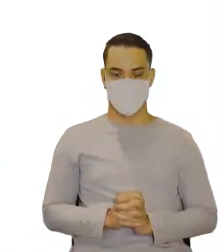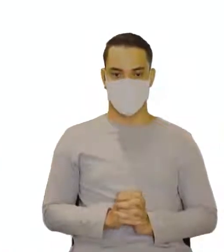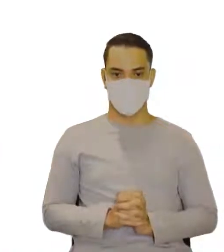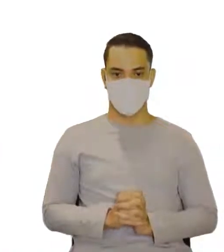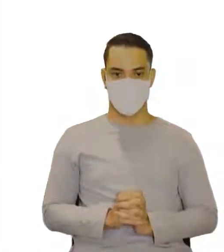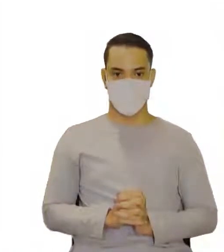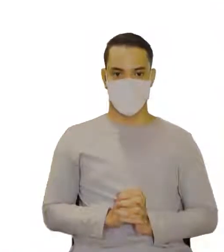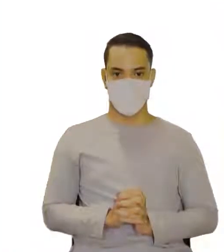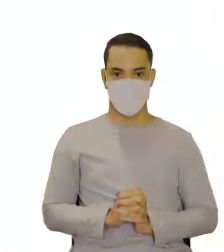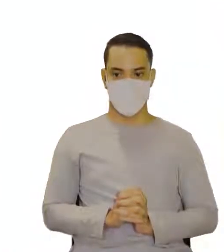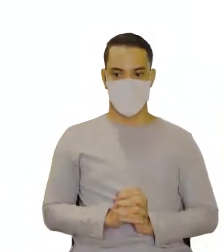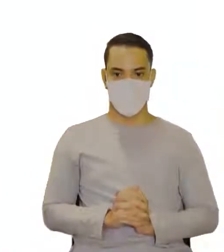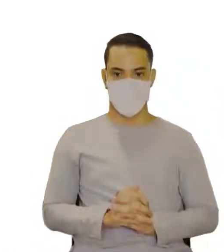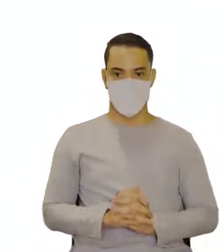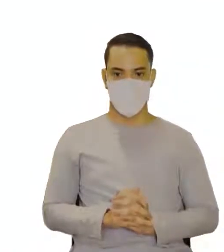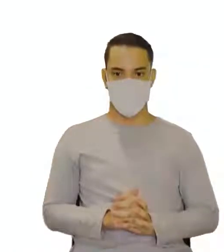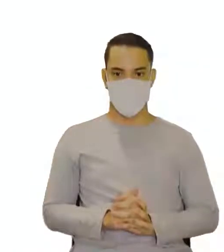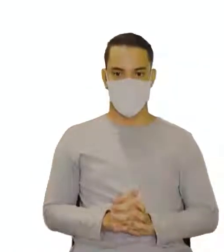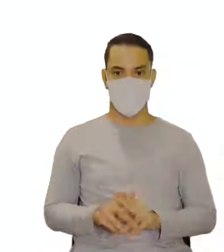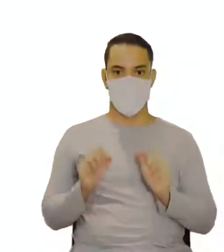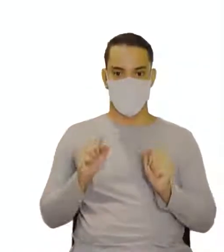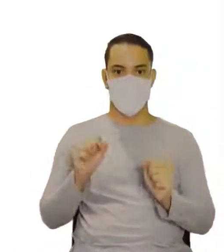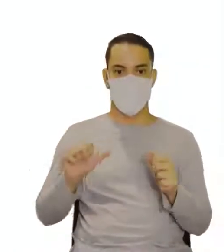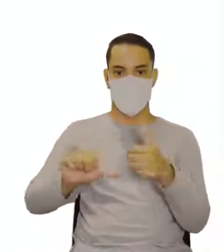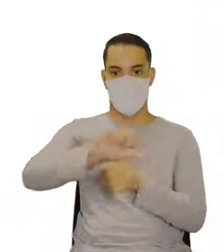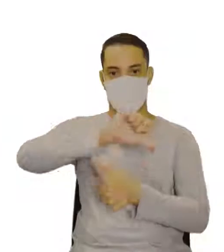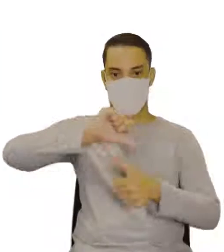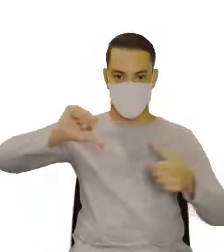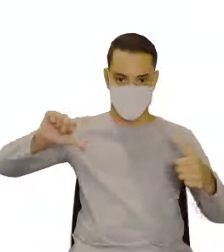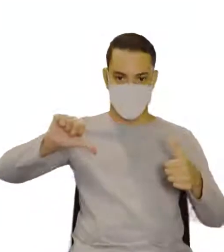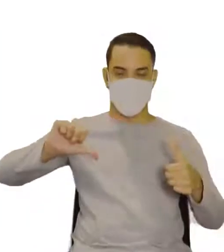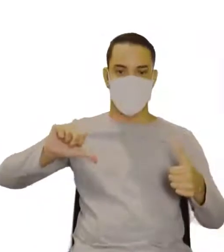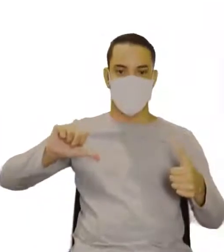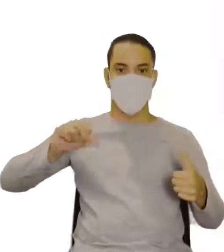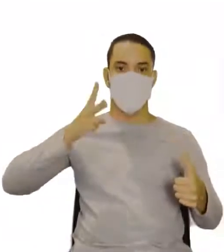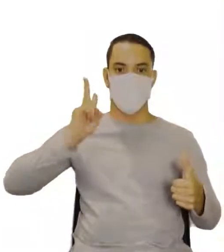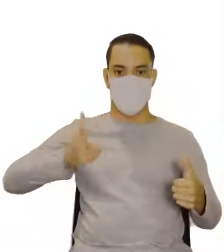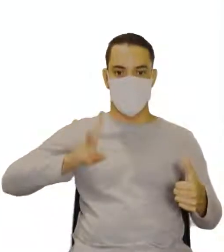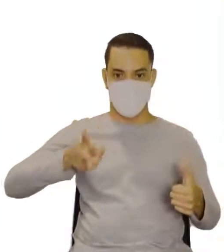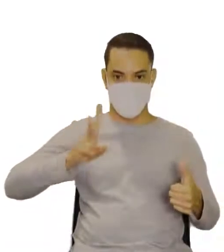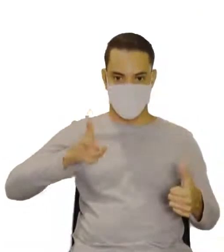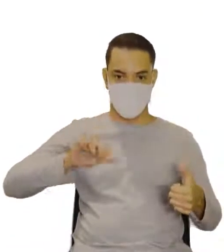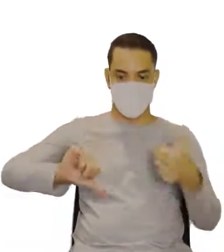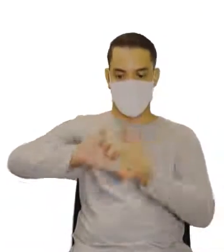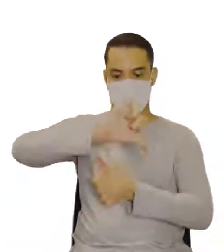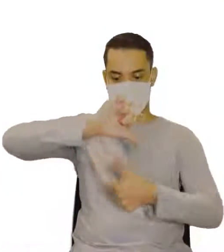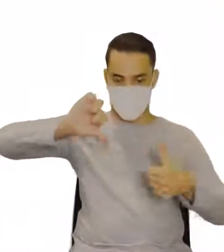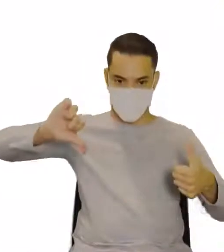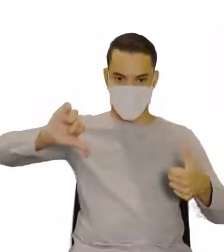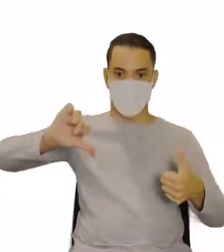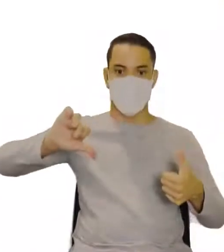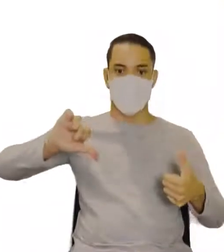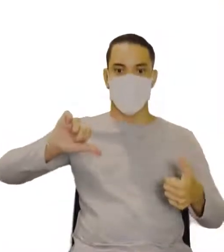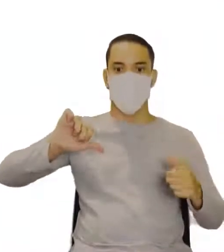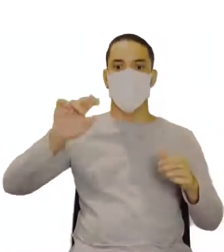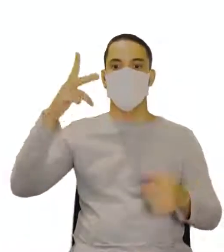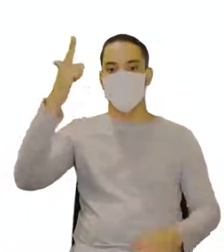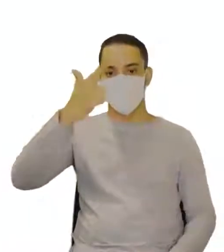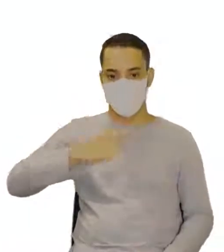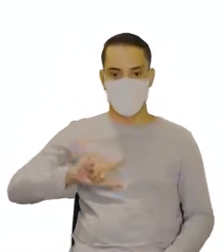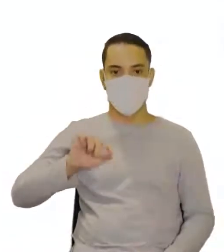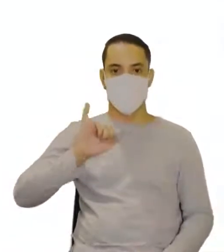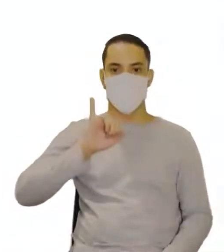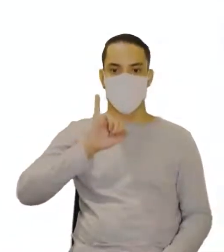posso deixar passar esse cara para cá positivo e permanecer com esse desse lado. Aqui eu posso isolar quem de novo?